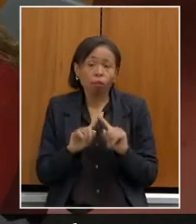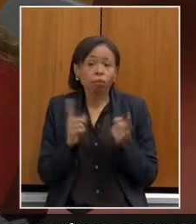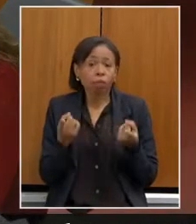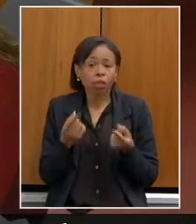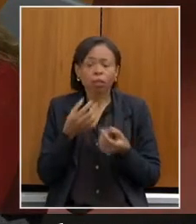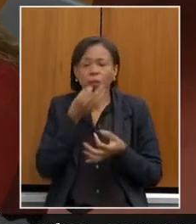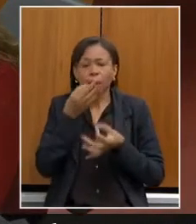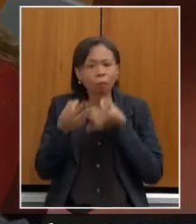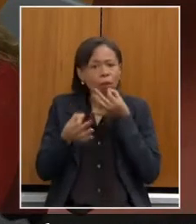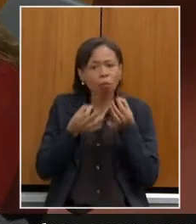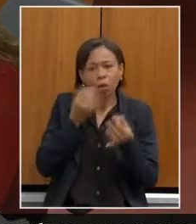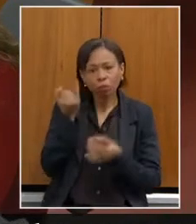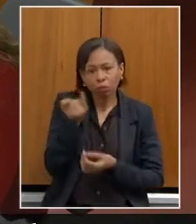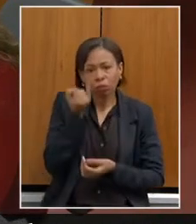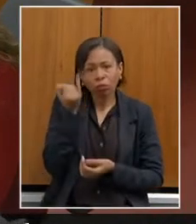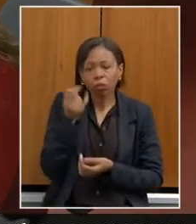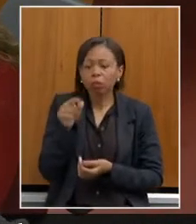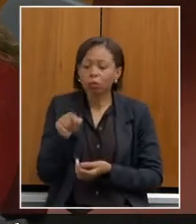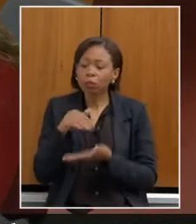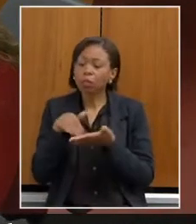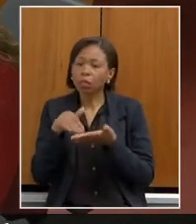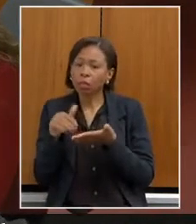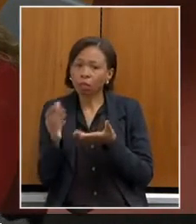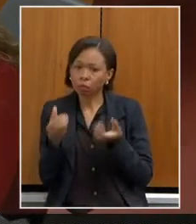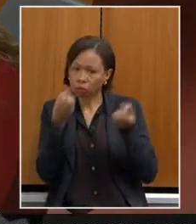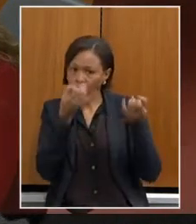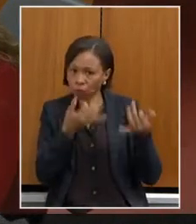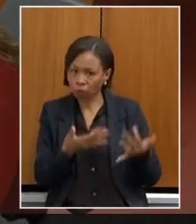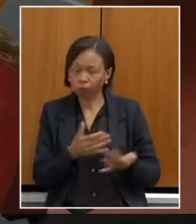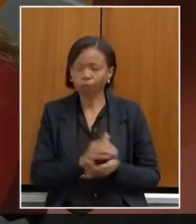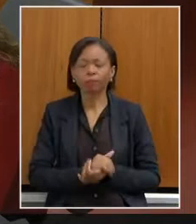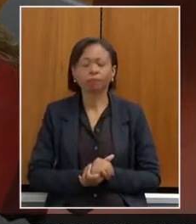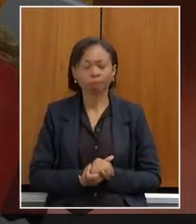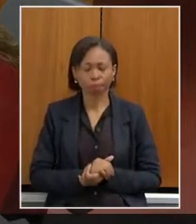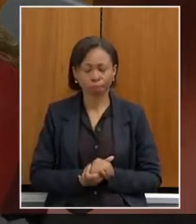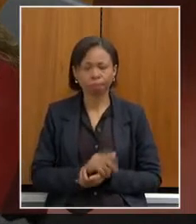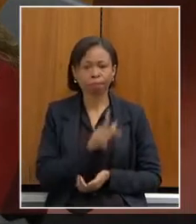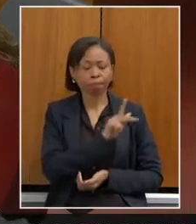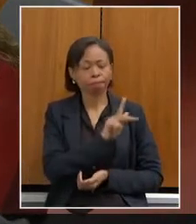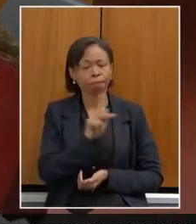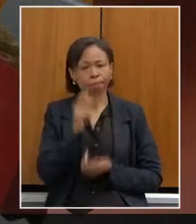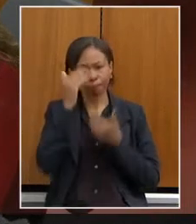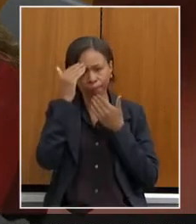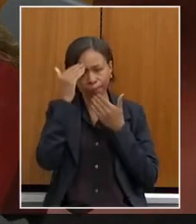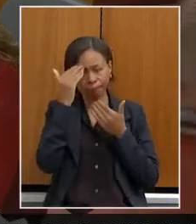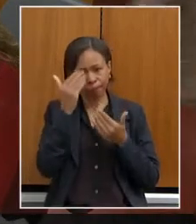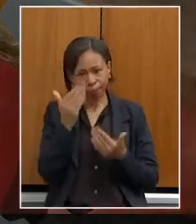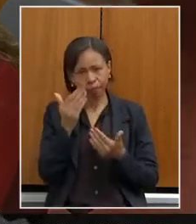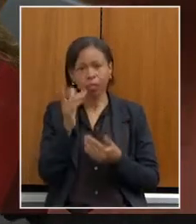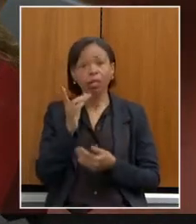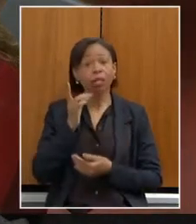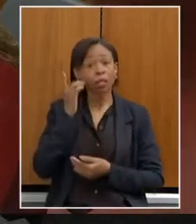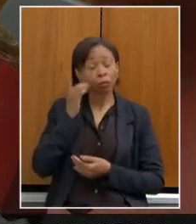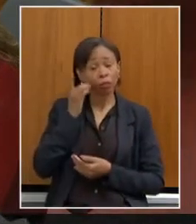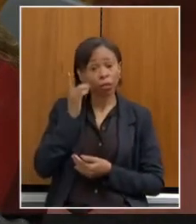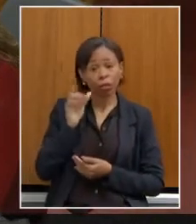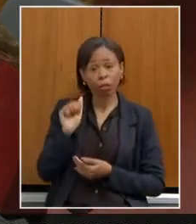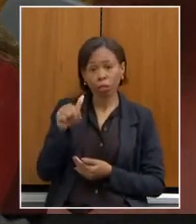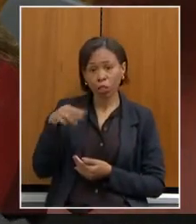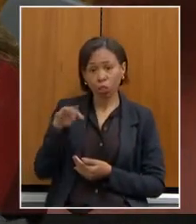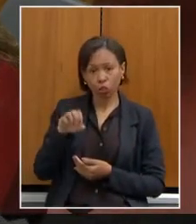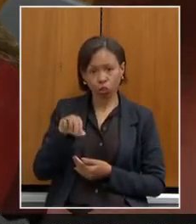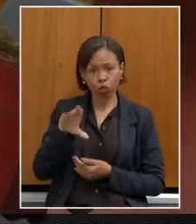a palavra o secretário obrigado presidente obrigado pelas palavras deputado Antônio Carlos Arantes